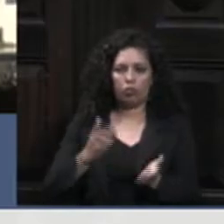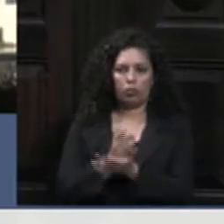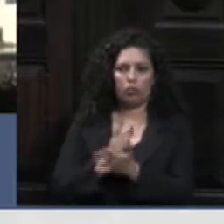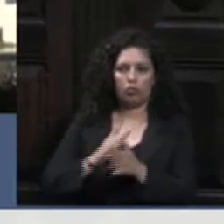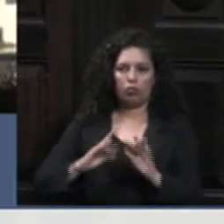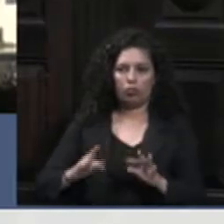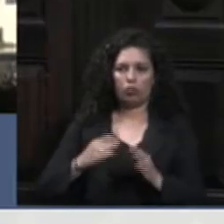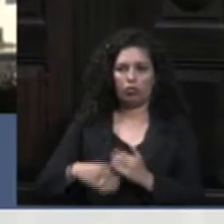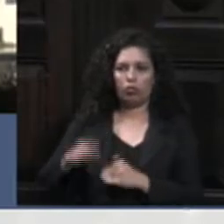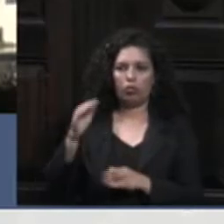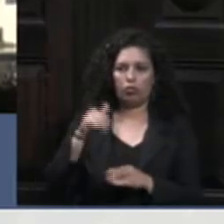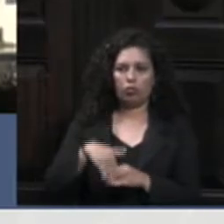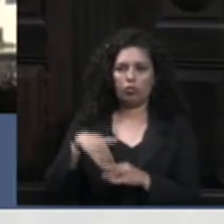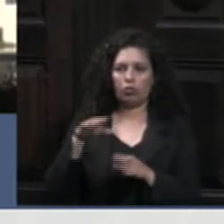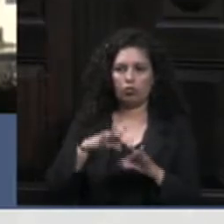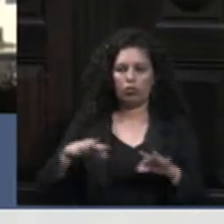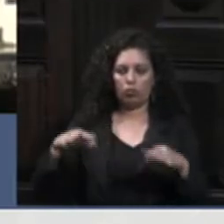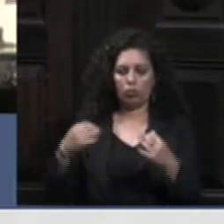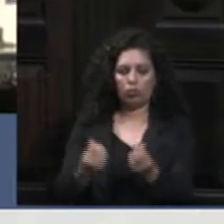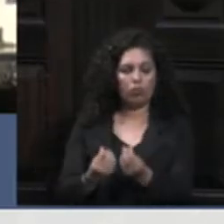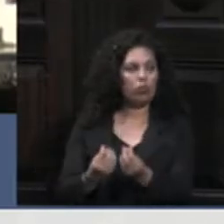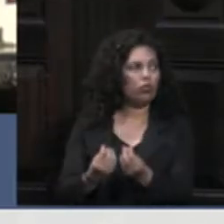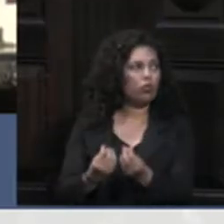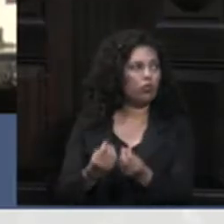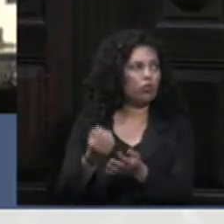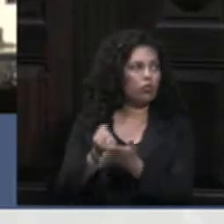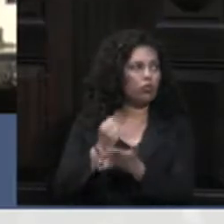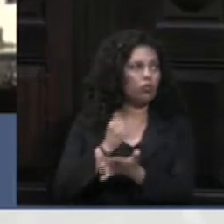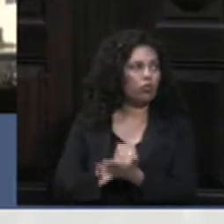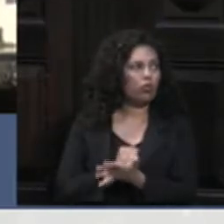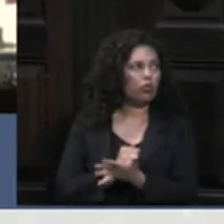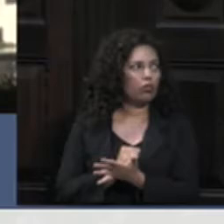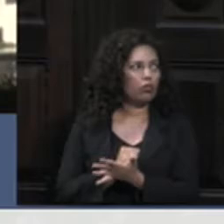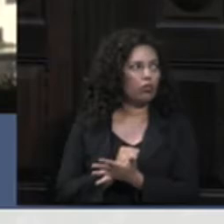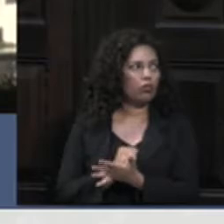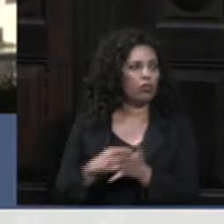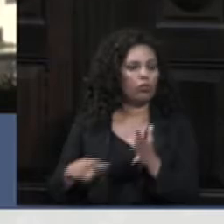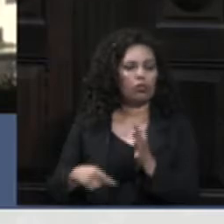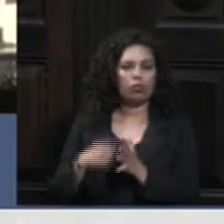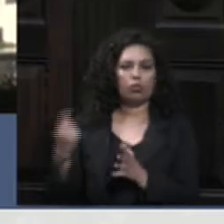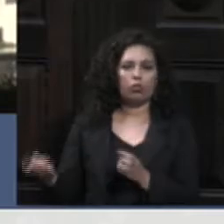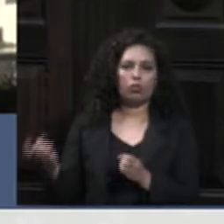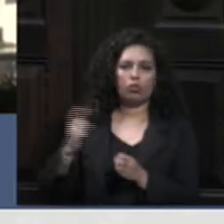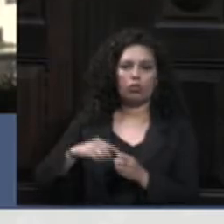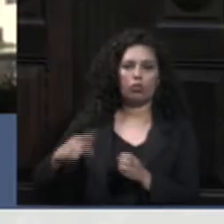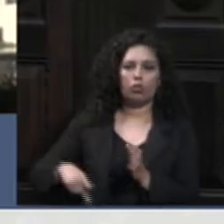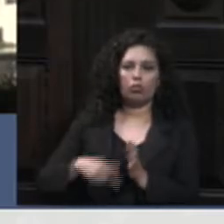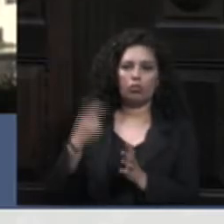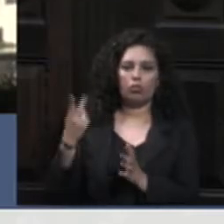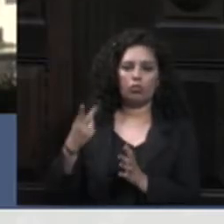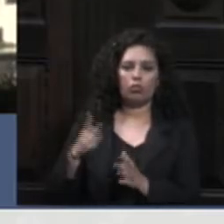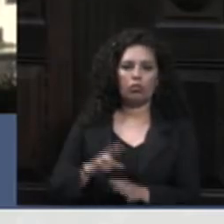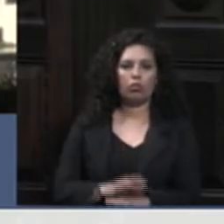encerrada a discussão, em votação, os senhores que aprovam, parece que não estão. Aprovada em primeira, retorna em segunda.